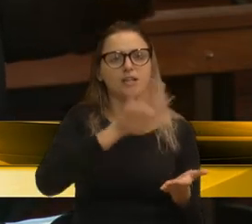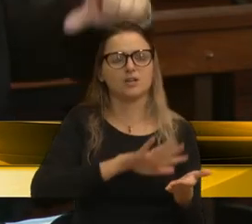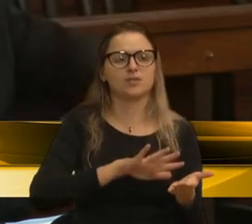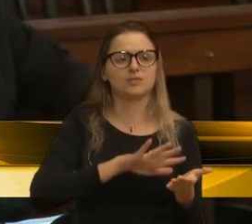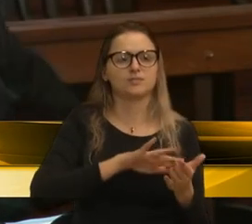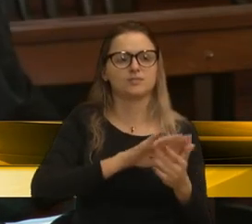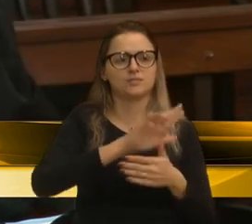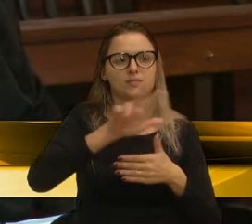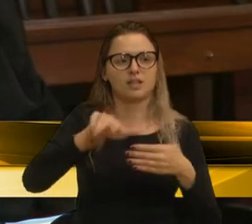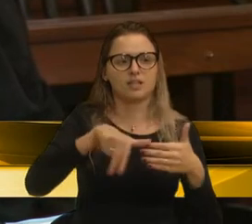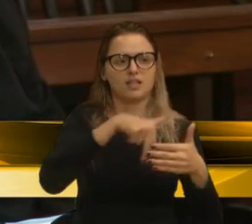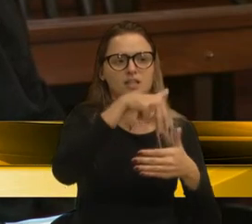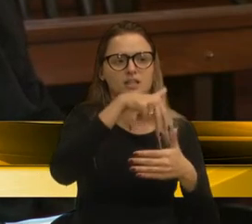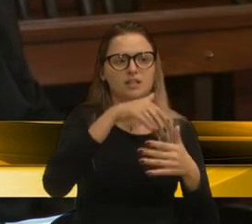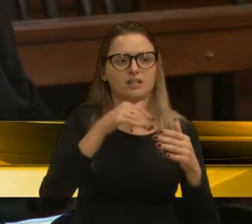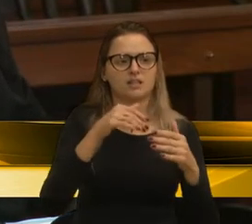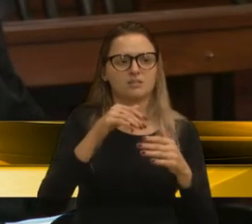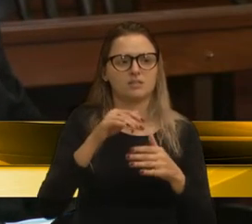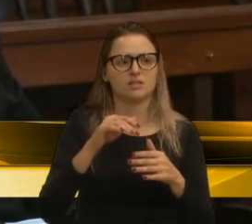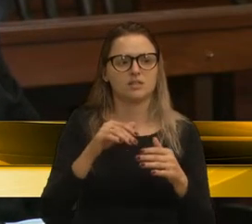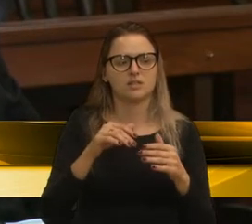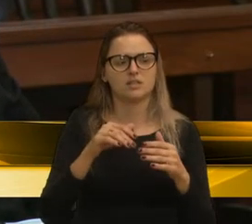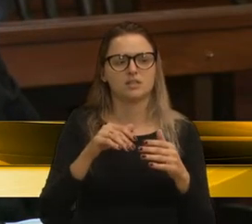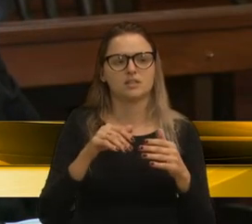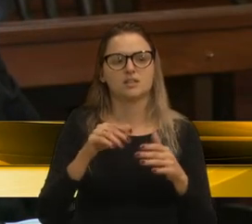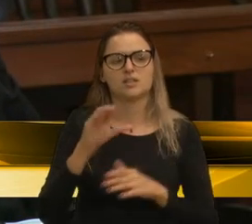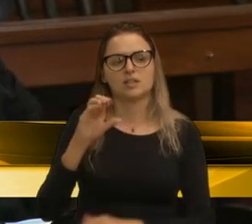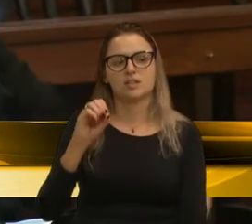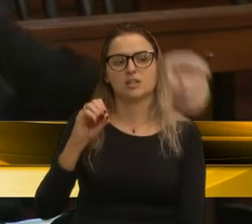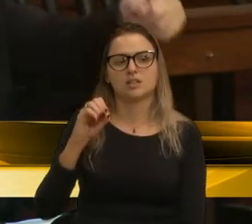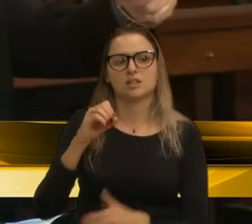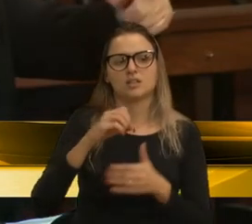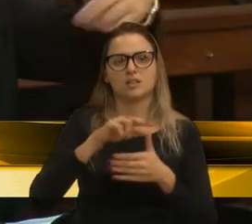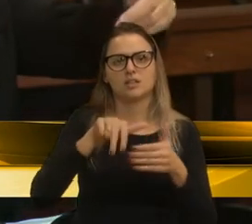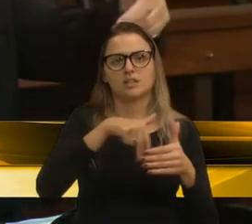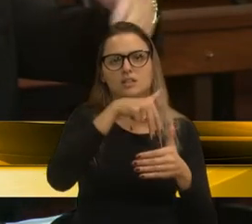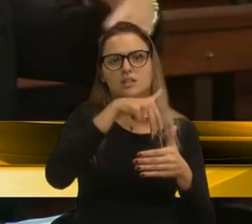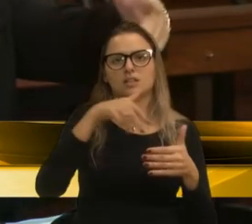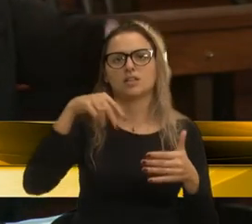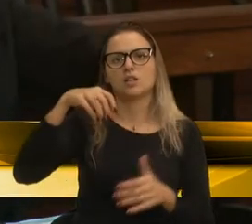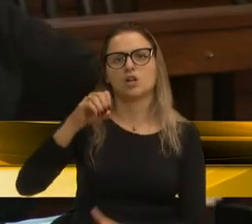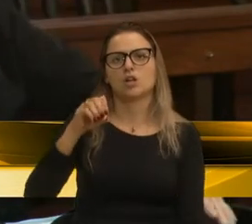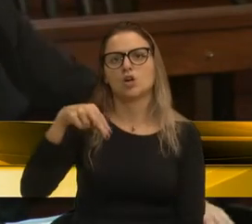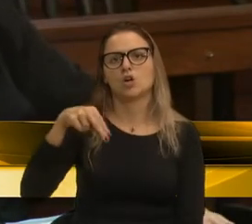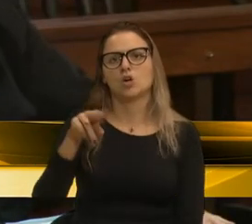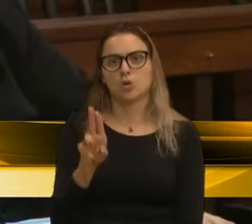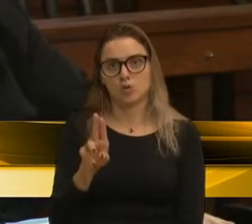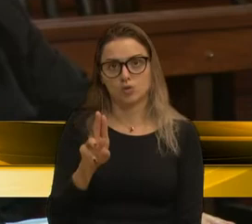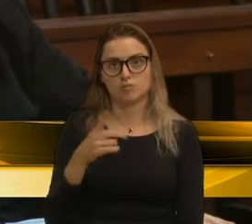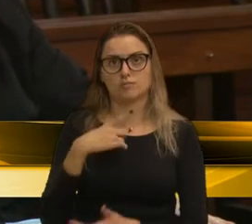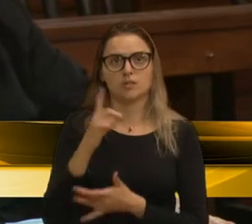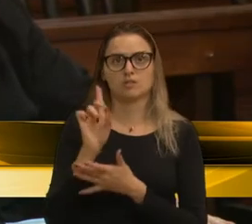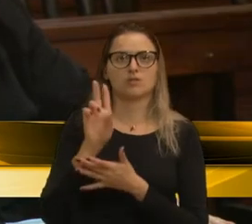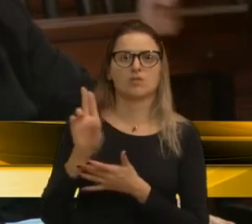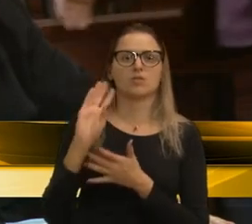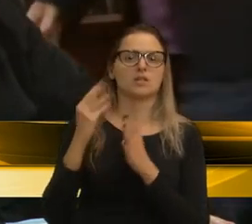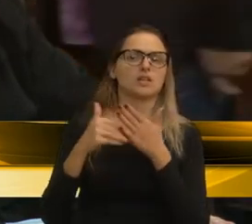saláriozinho de diretora da SMEL, né? Tá bom. Ou então, vereador, para concluir, tomando seu tempo todo,